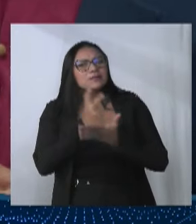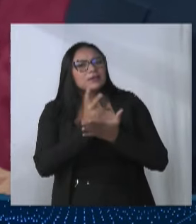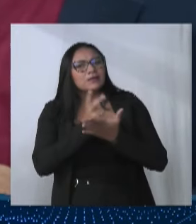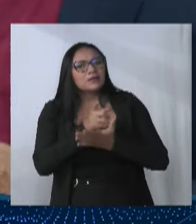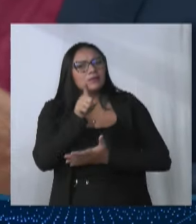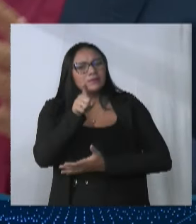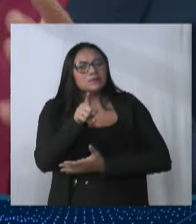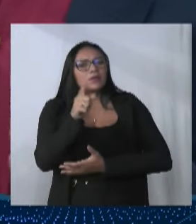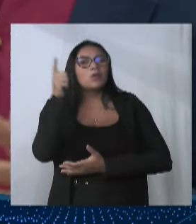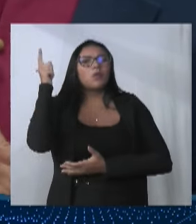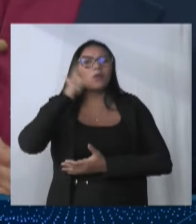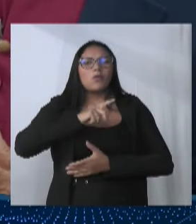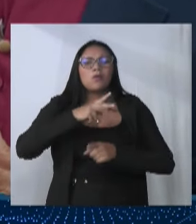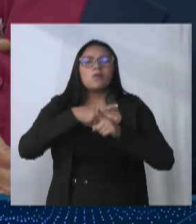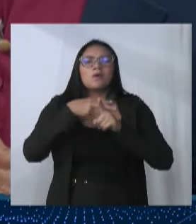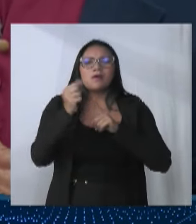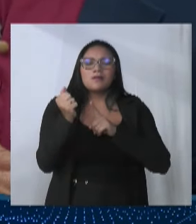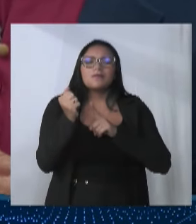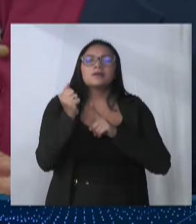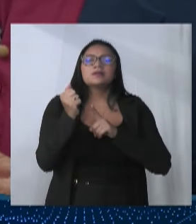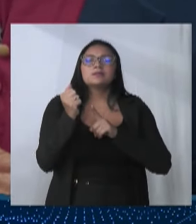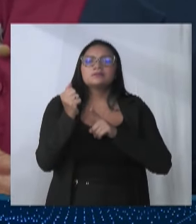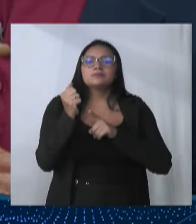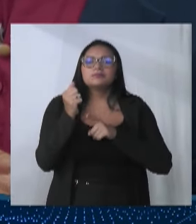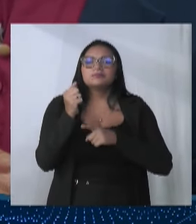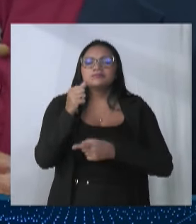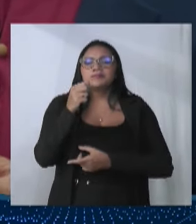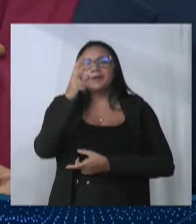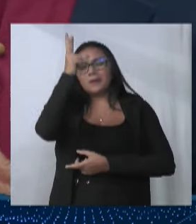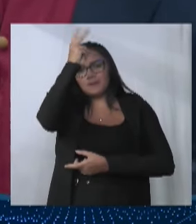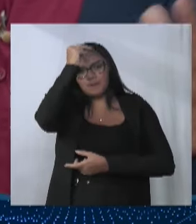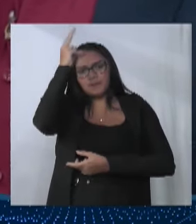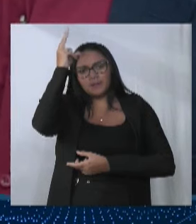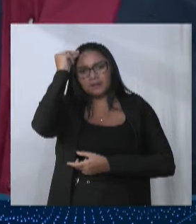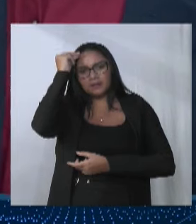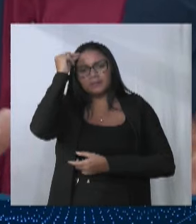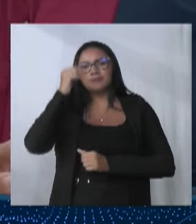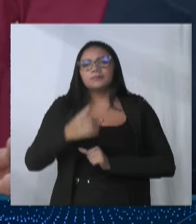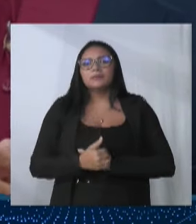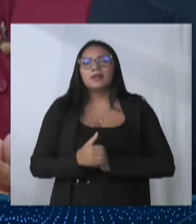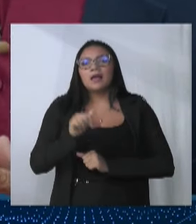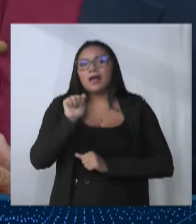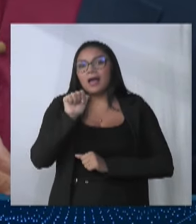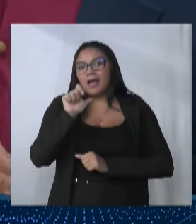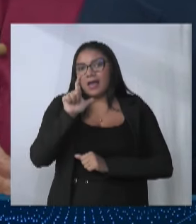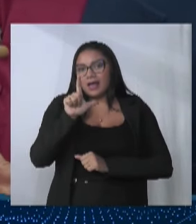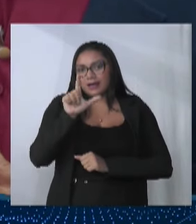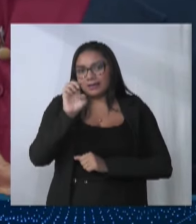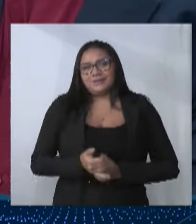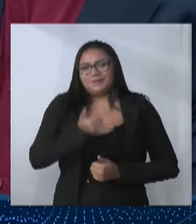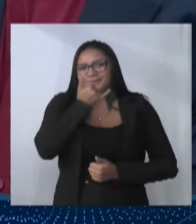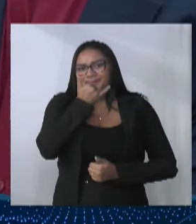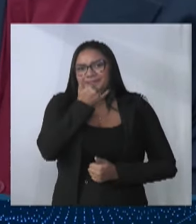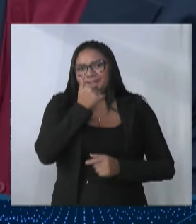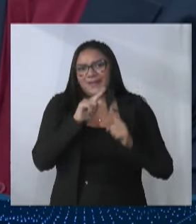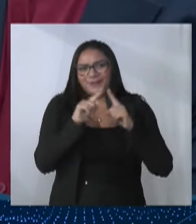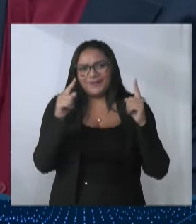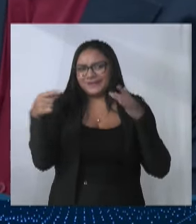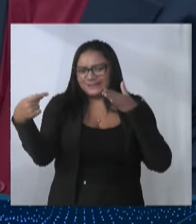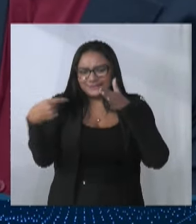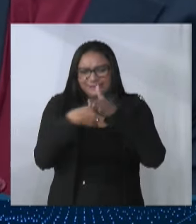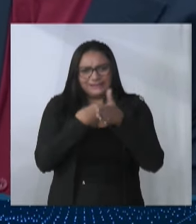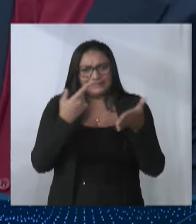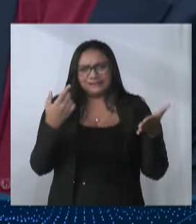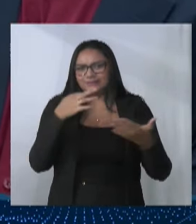caso ganhe, nomear o seu vice-prefeito, deputado Jeová Alencar, para a Fundação Municipal de Saúde? Eu não